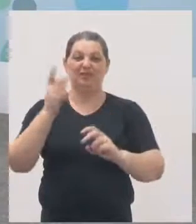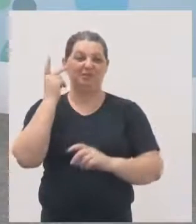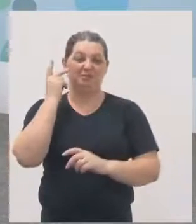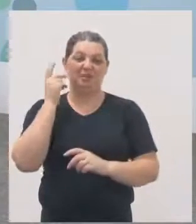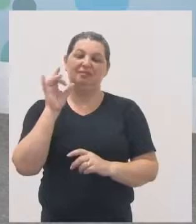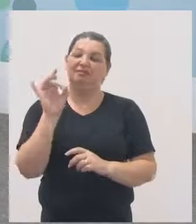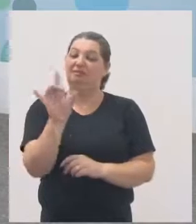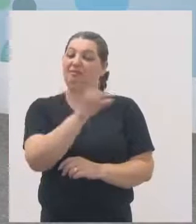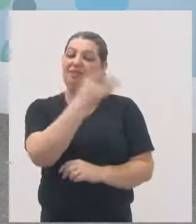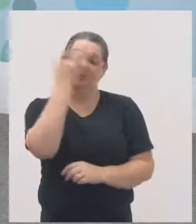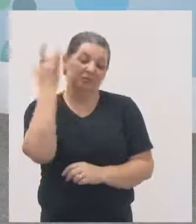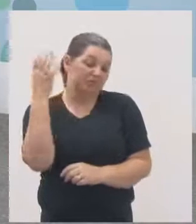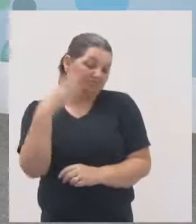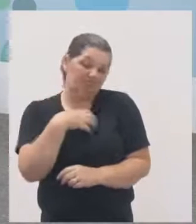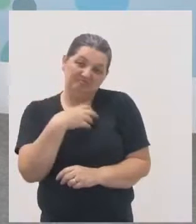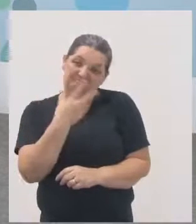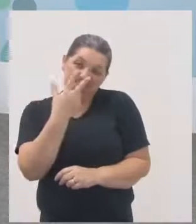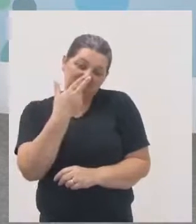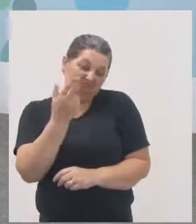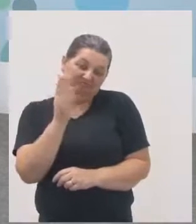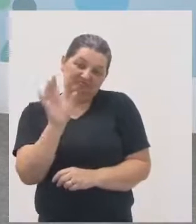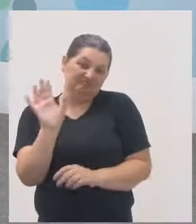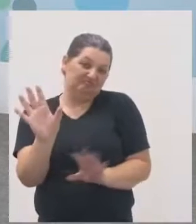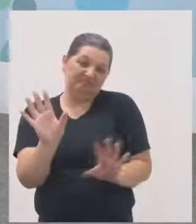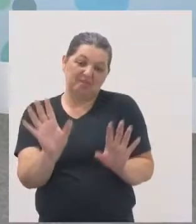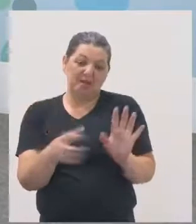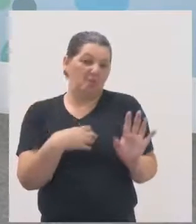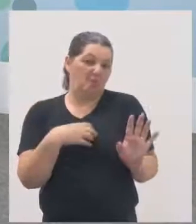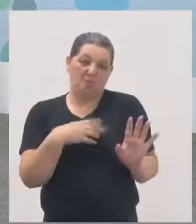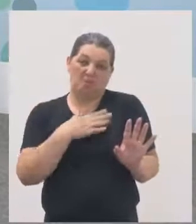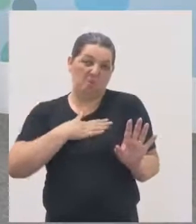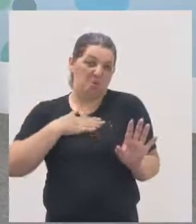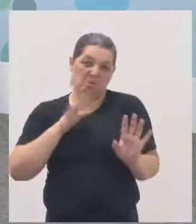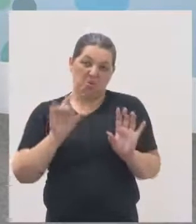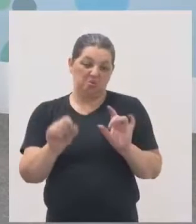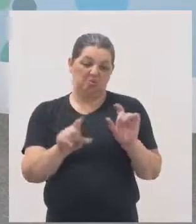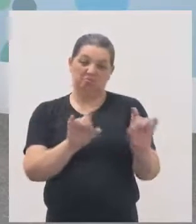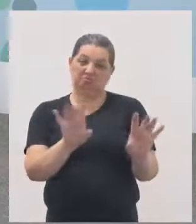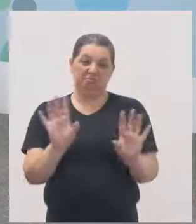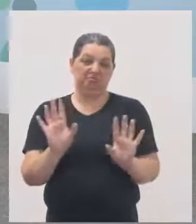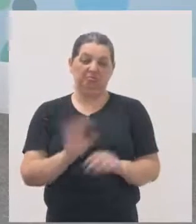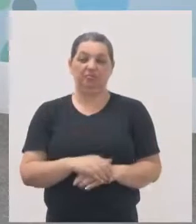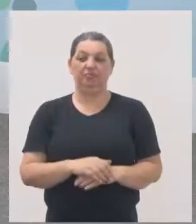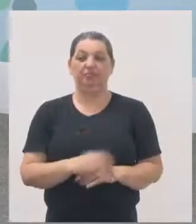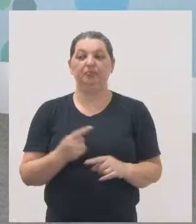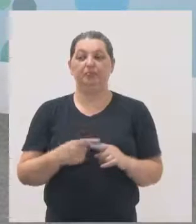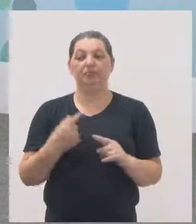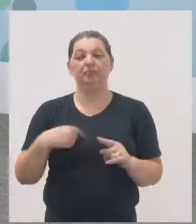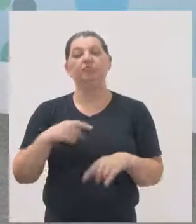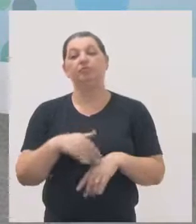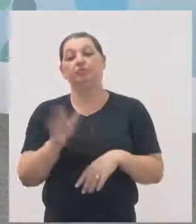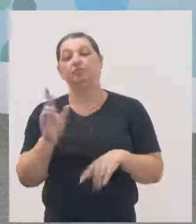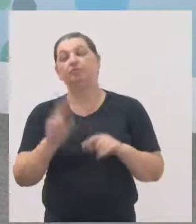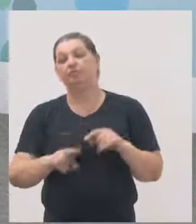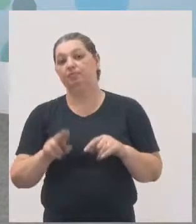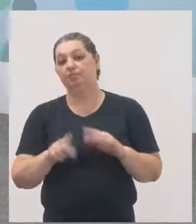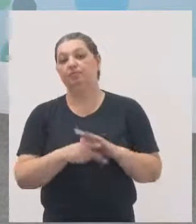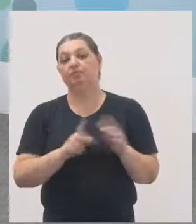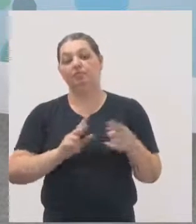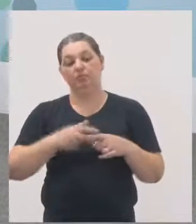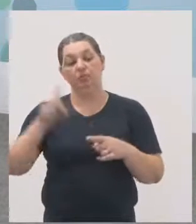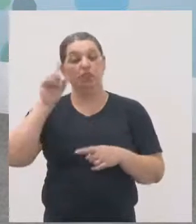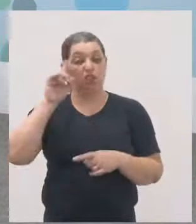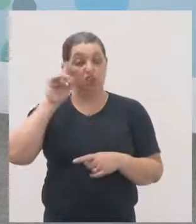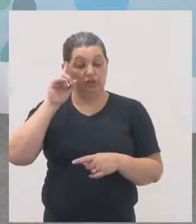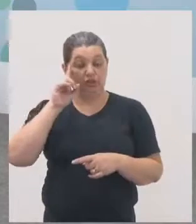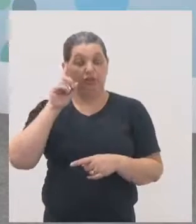da melhor forma que acha, né? Então, a ideia é trazer aqui como mais uma ferramenta para a gente utilizar no nosso dia a dia,